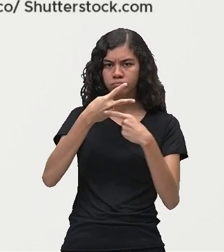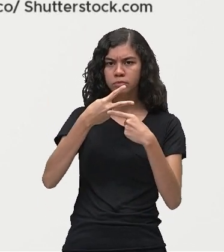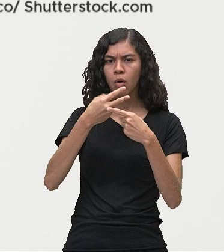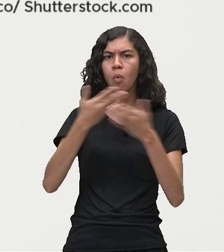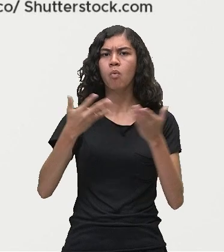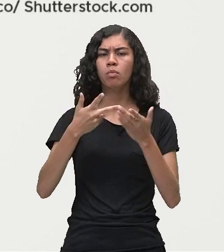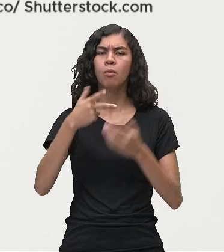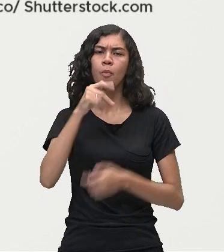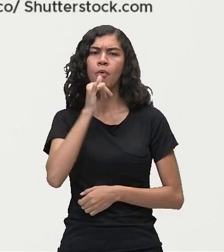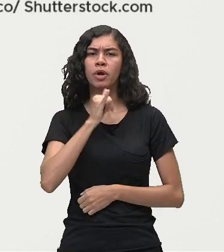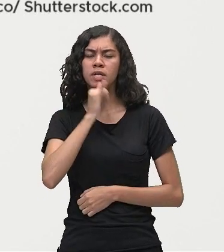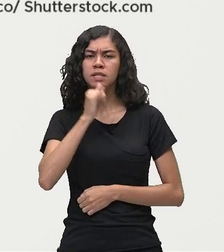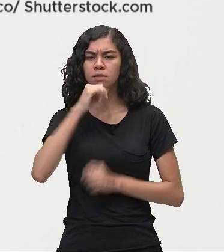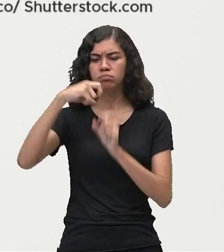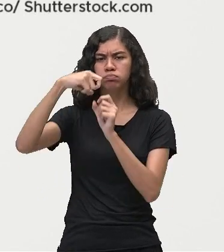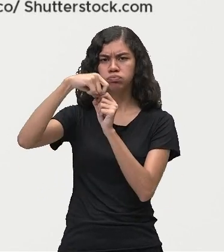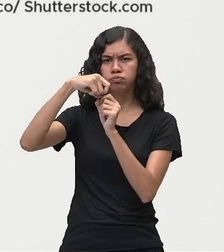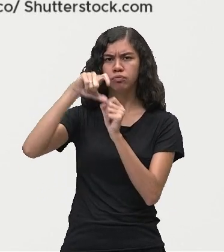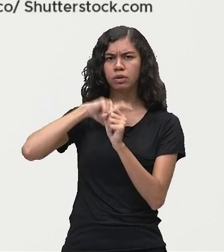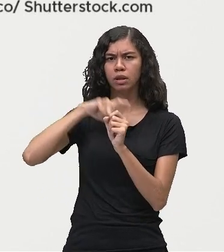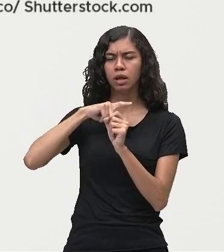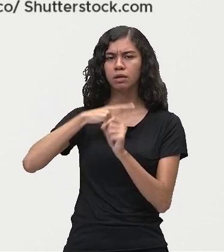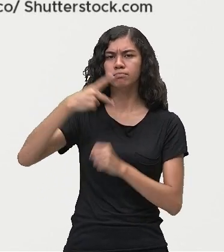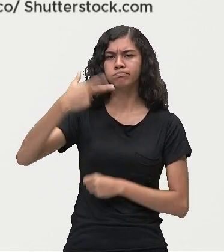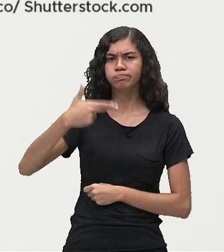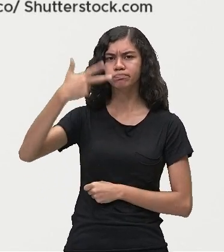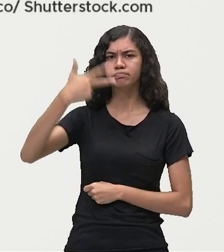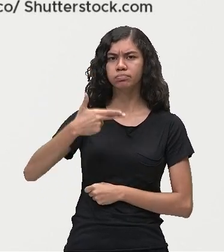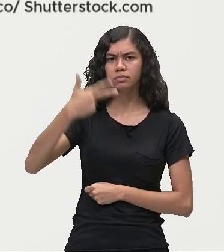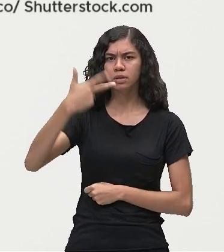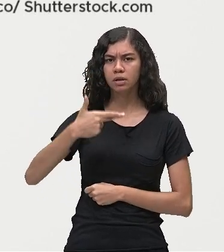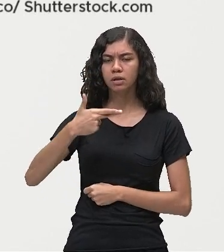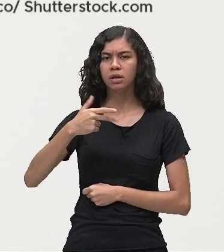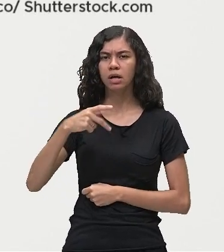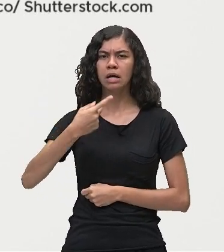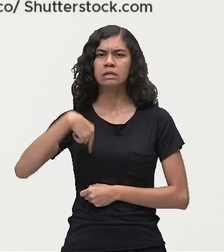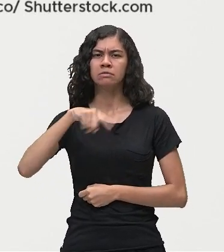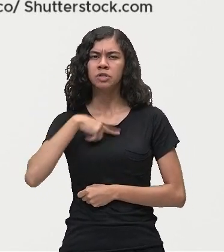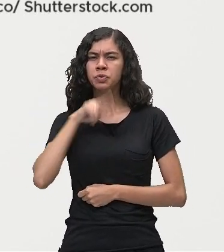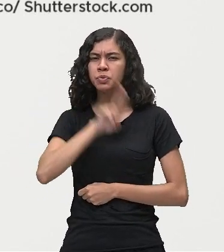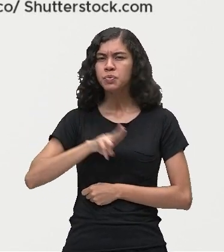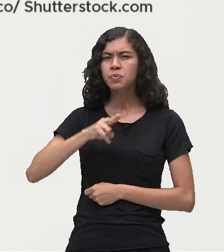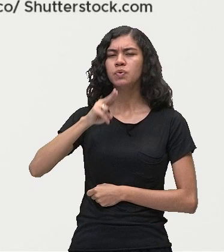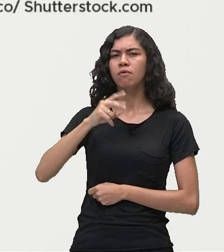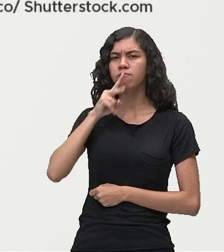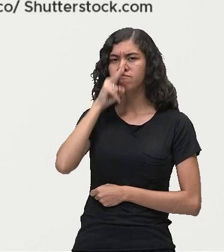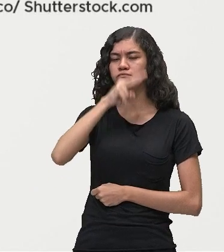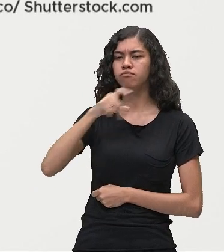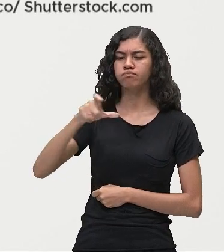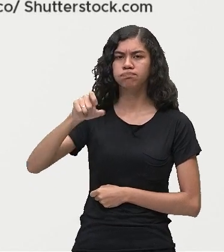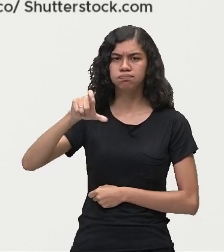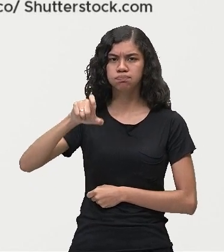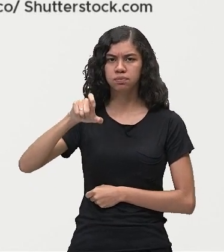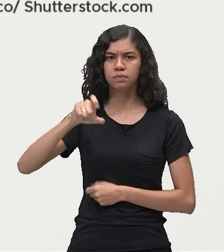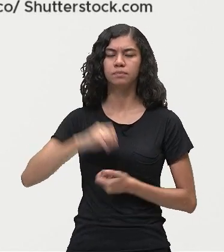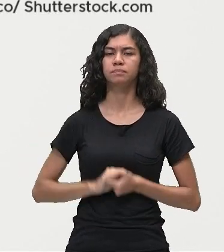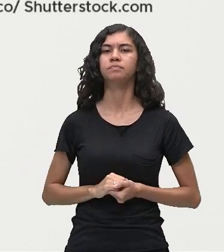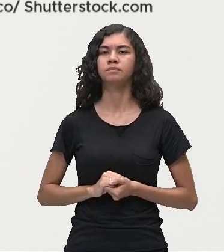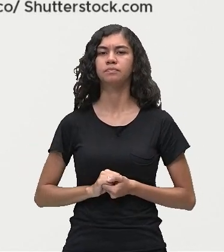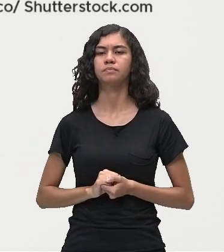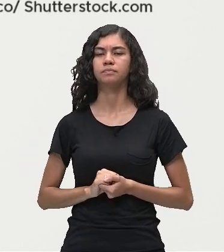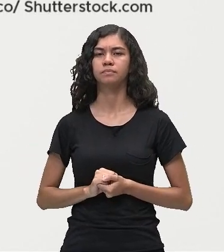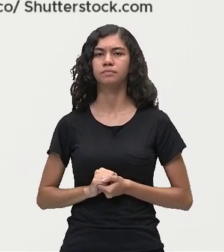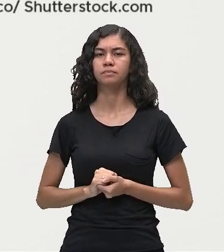aqui, que é aqui nas orelhas, vamos dizer assim, da tesoura. E a força